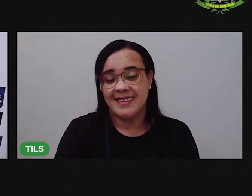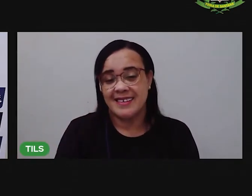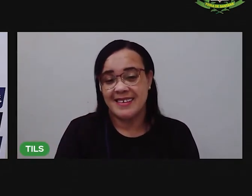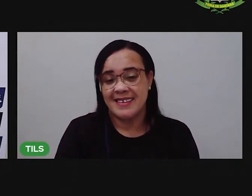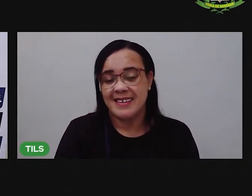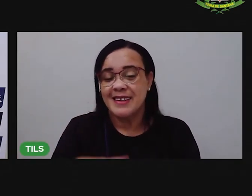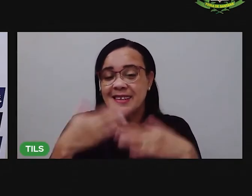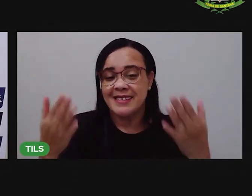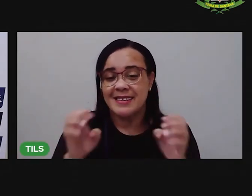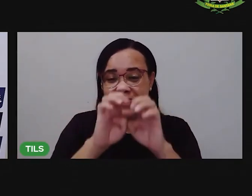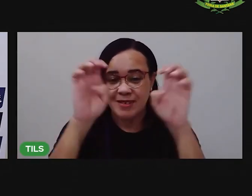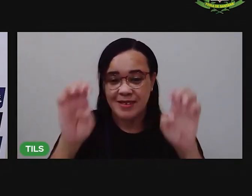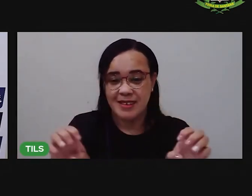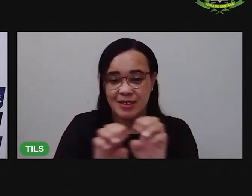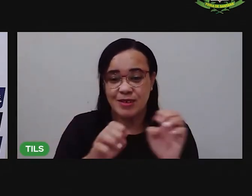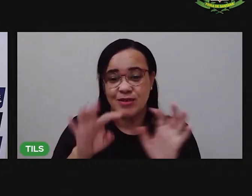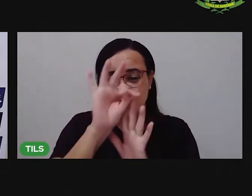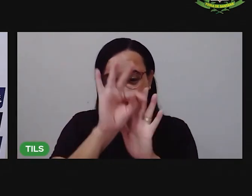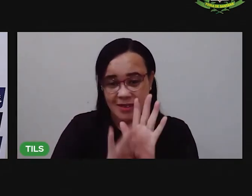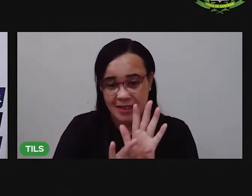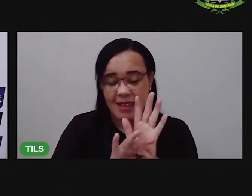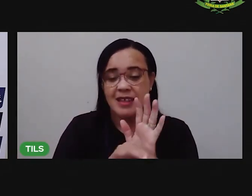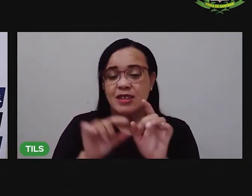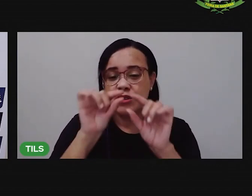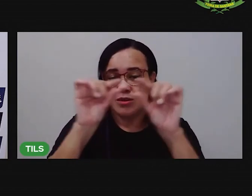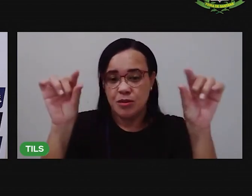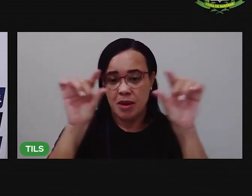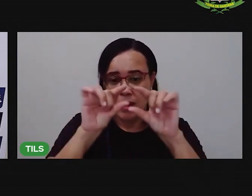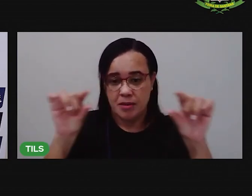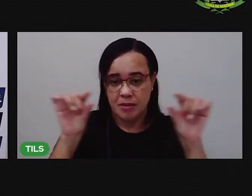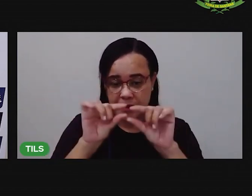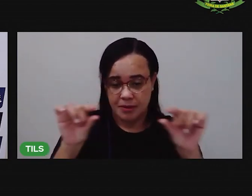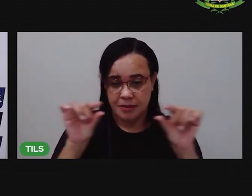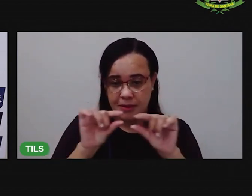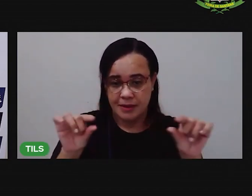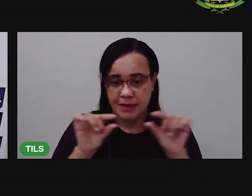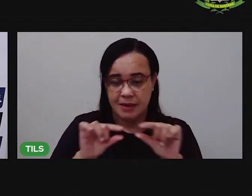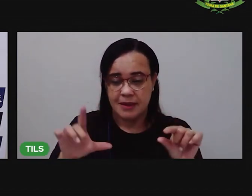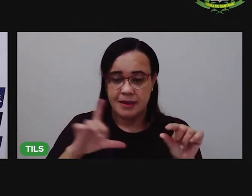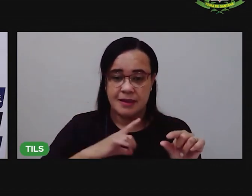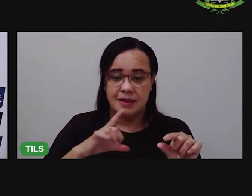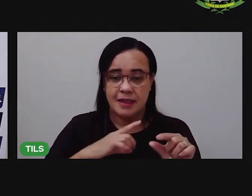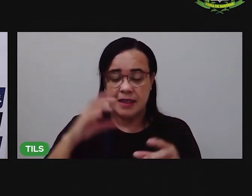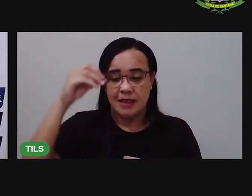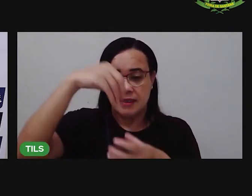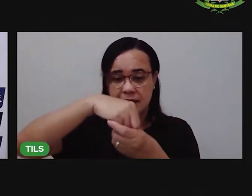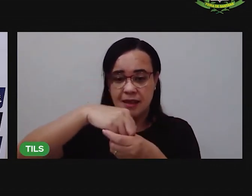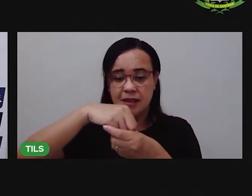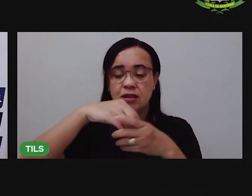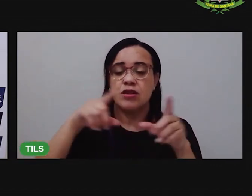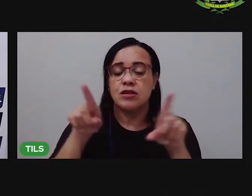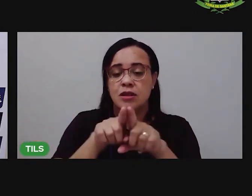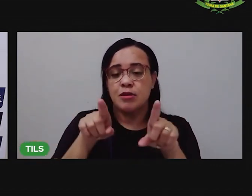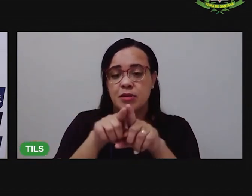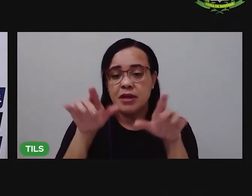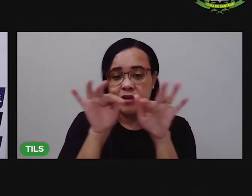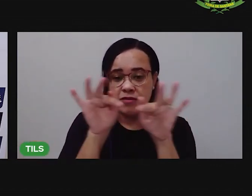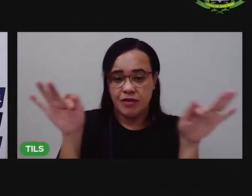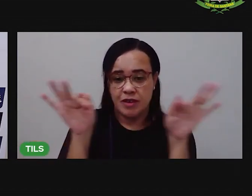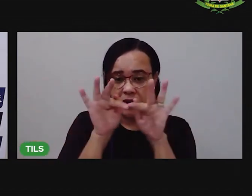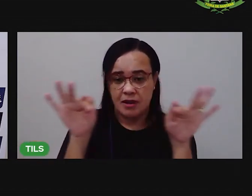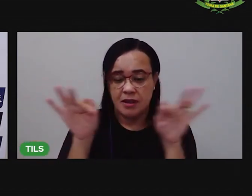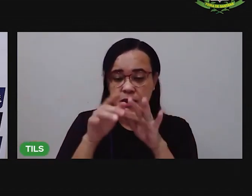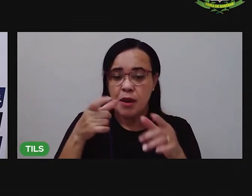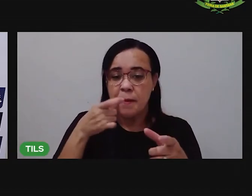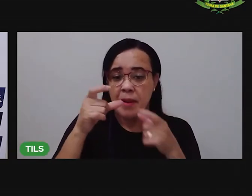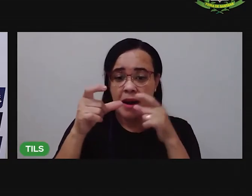parlenda, ela está em versos, alguns versos. Tem uma frase que são palavras separadas